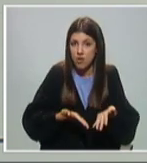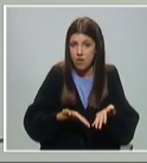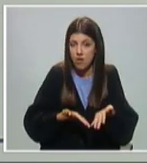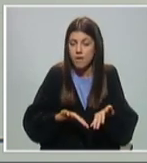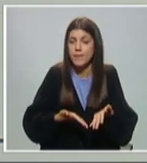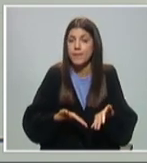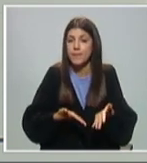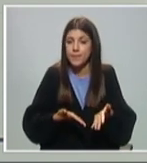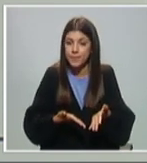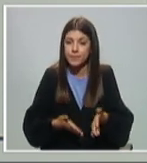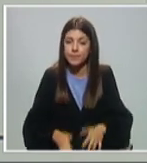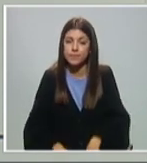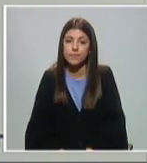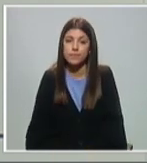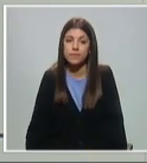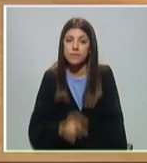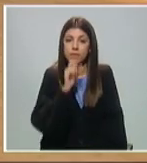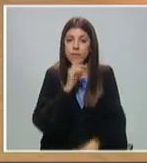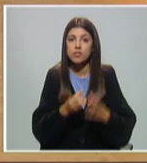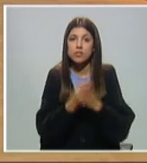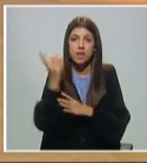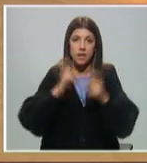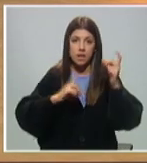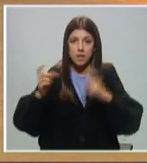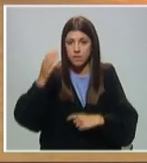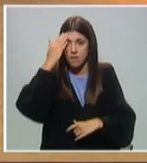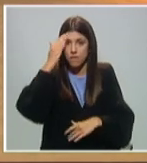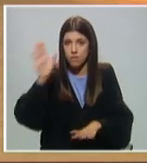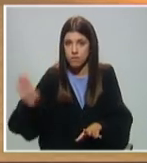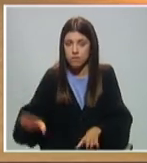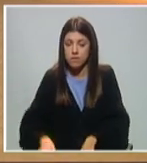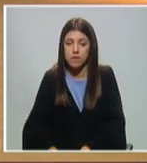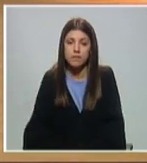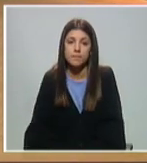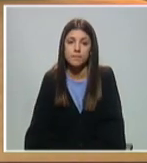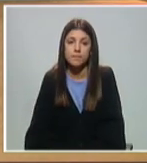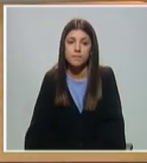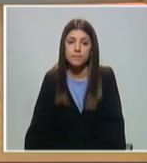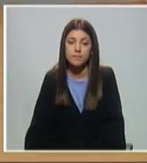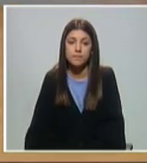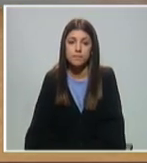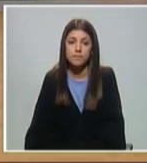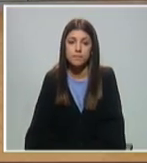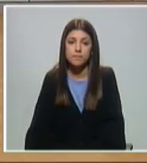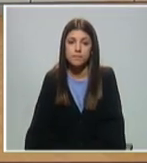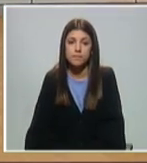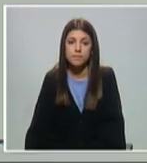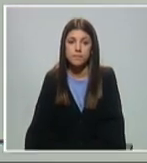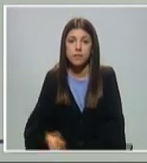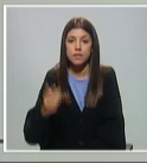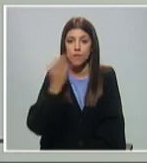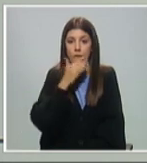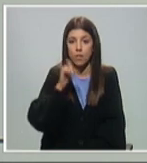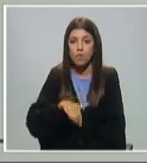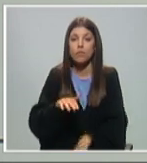daí, fazer os gráficos ou inserir os gráficos e os esquemas que tu bem entenderes. O que é que nós fizemos